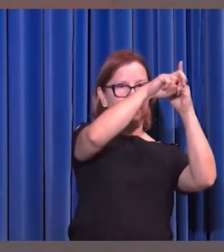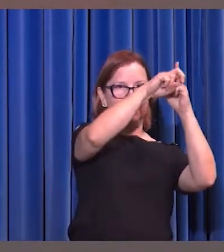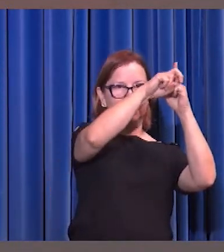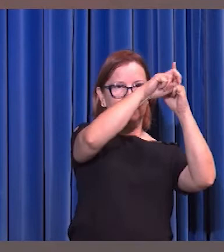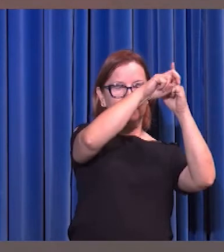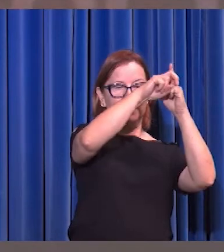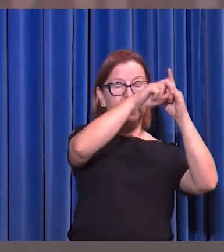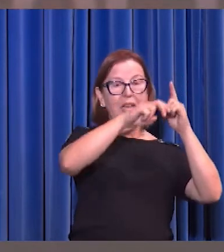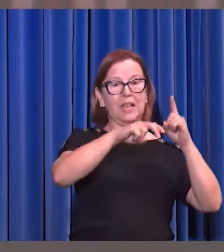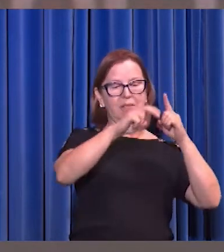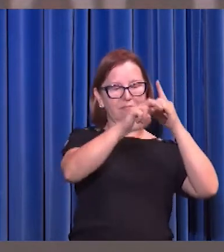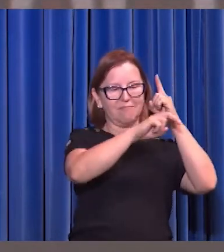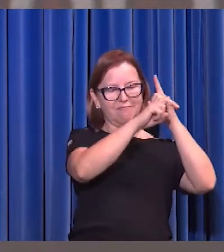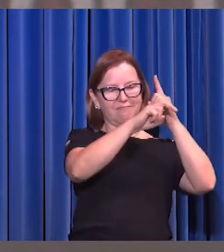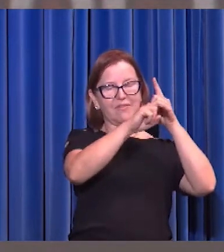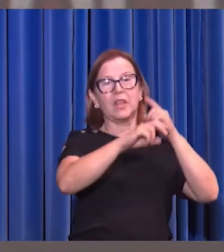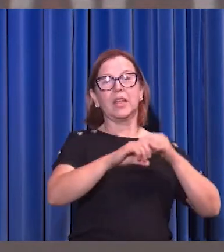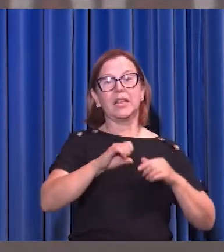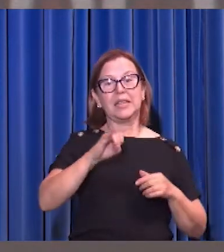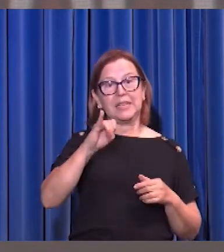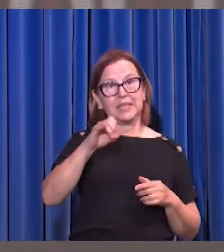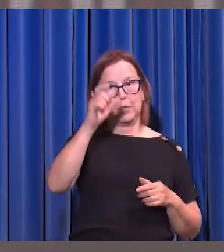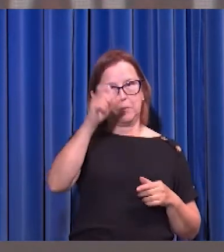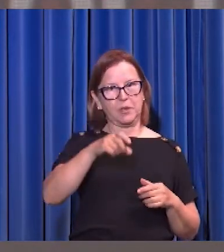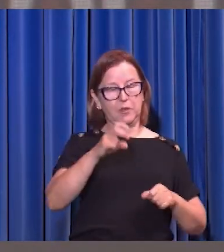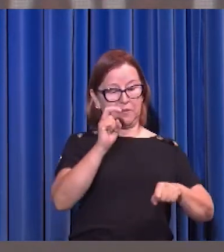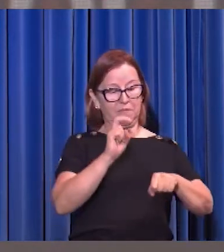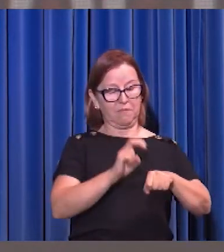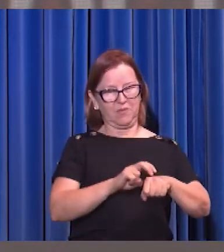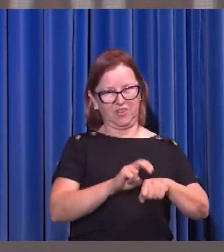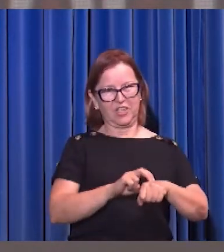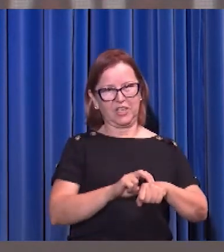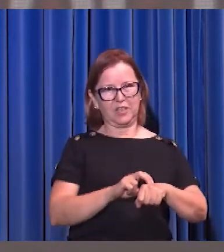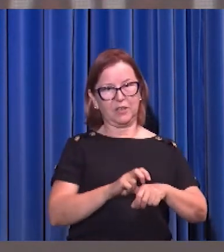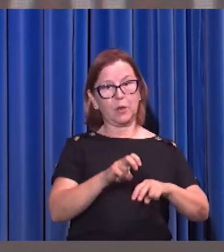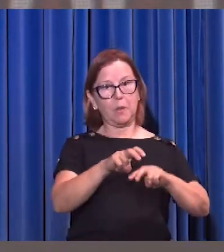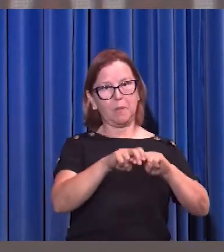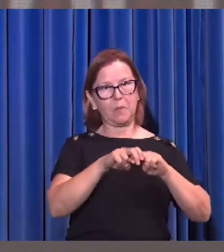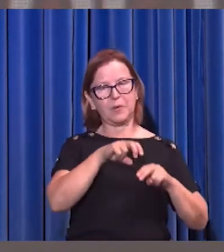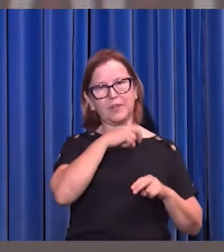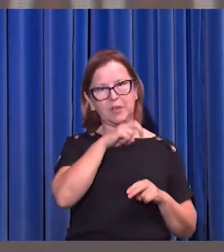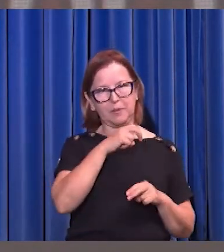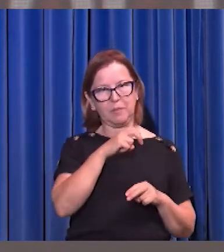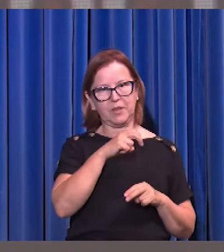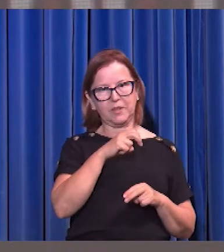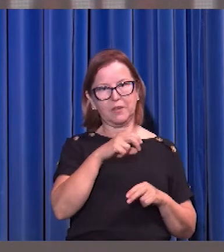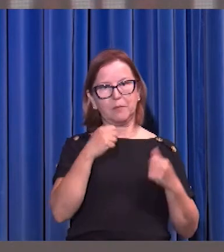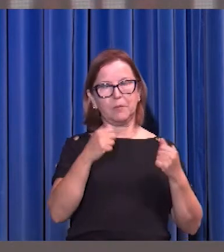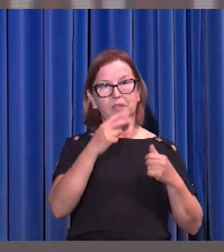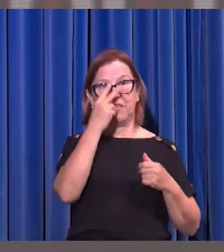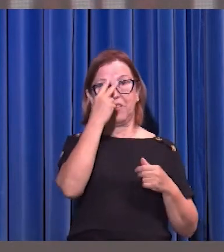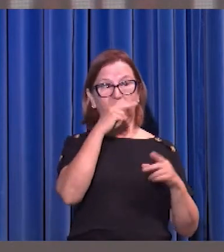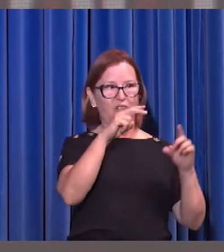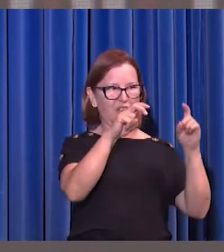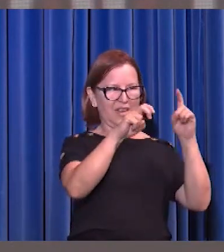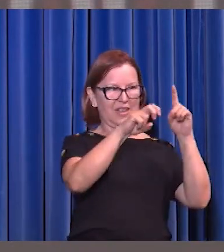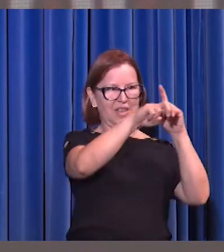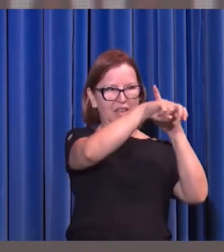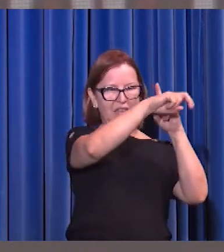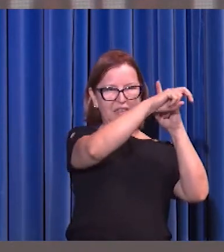bronze, sarava. Esse é o método que o Senhor criou para resolver aquele